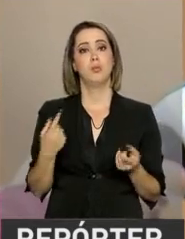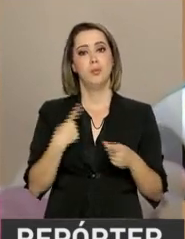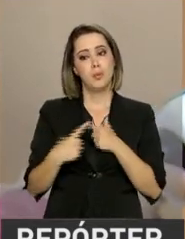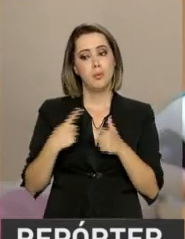negativo